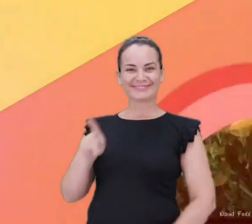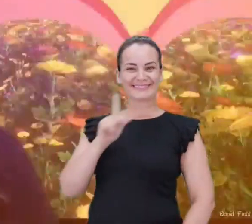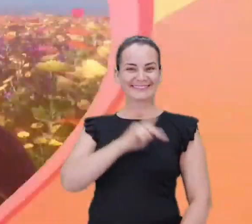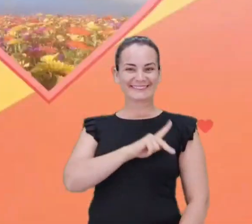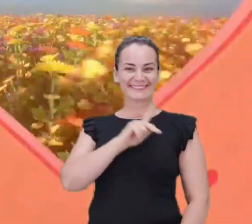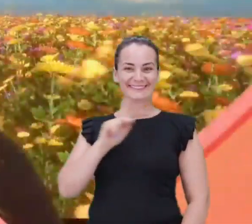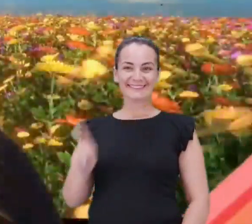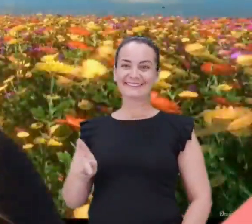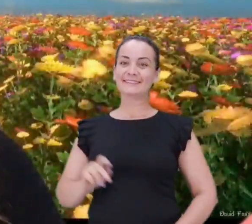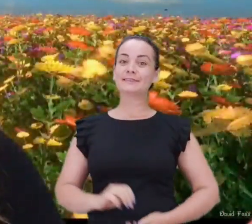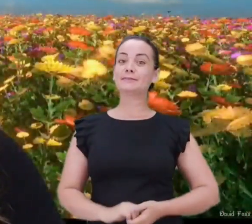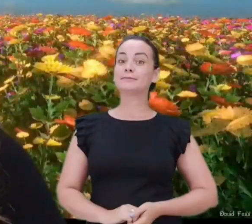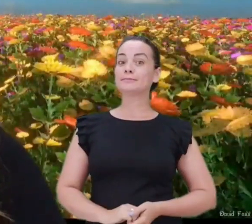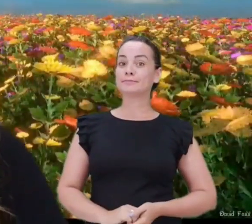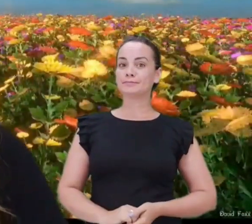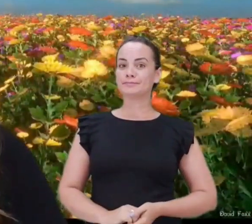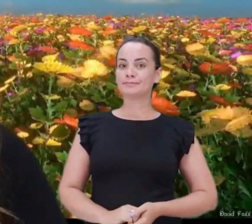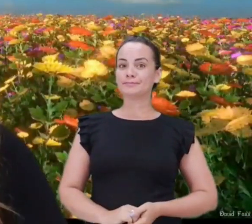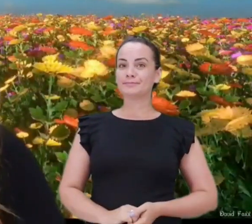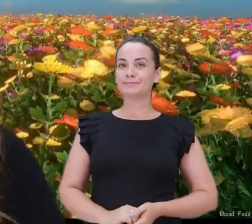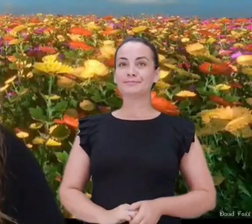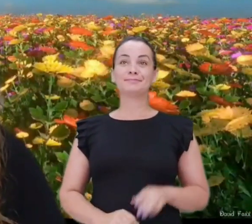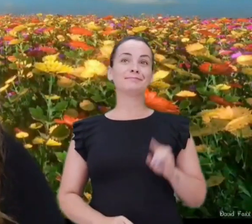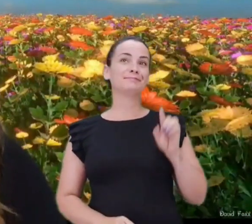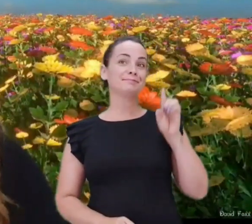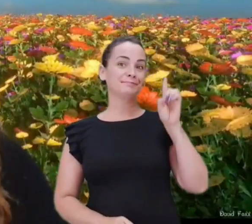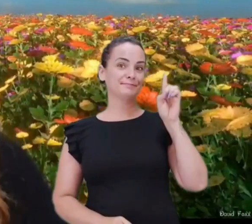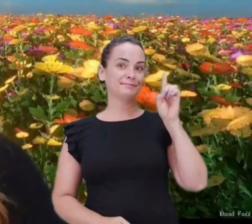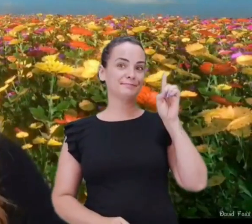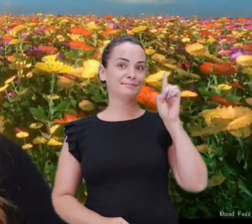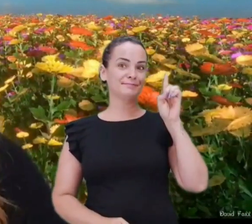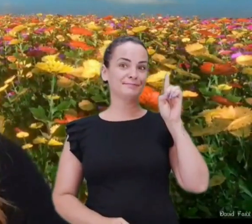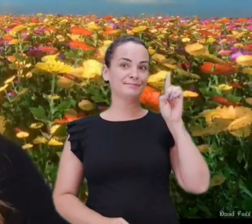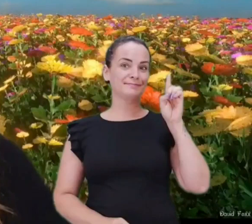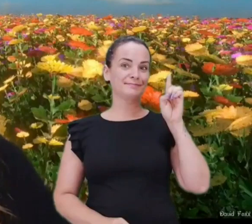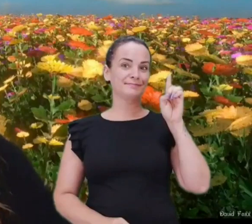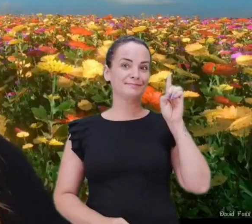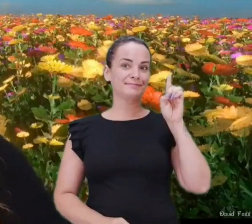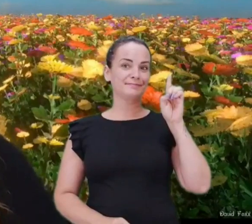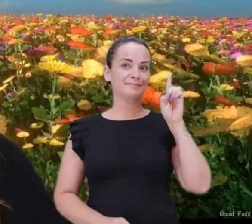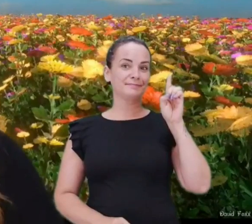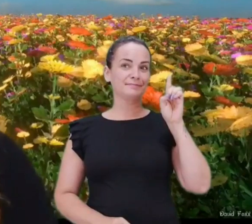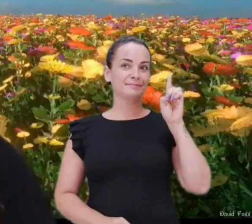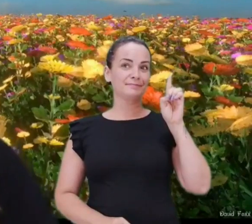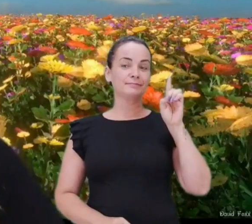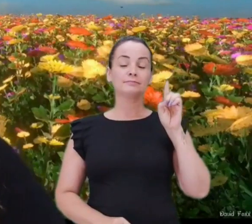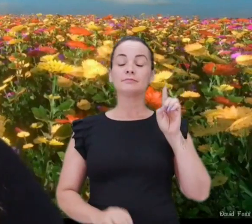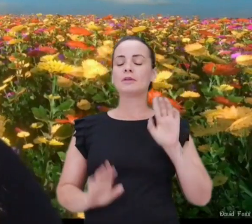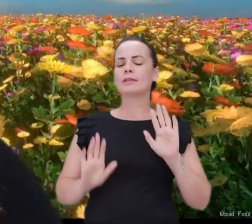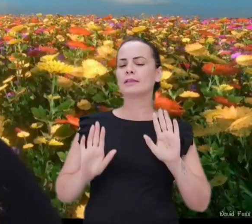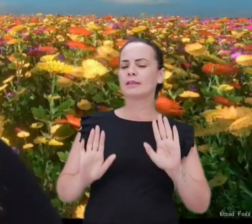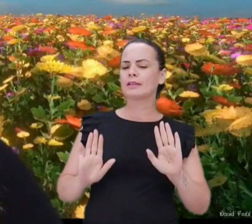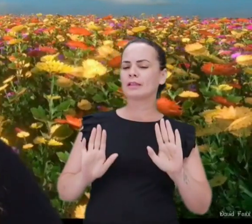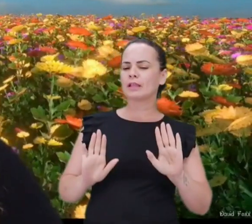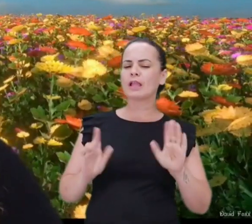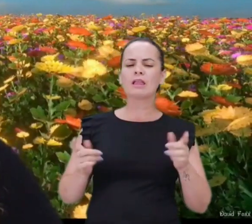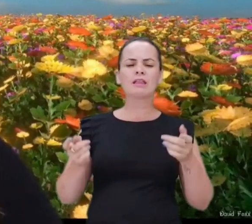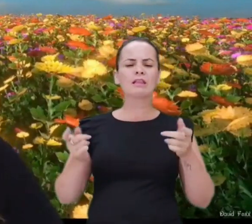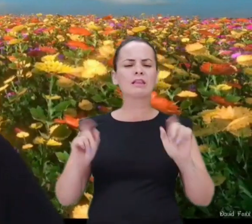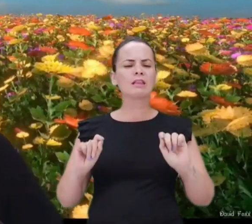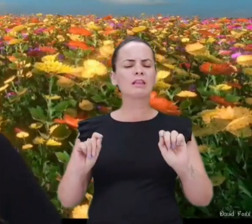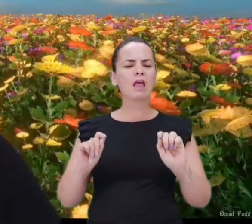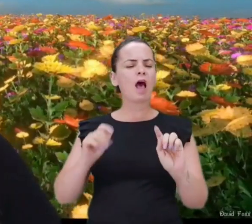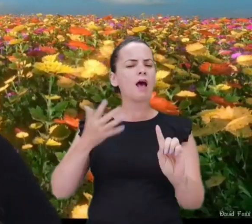teacher? Olha, Kate, March 8th is the International Women's Day, mas podemos homenagear